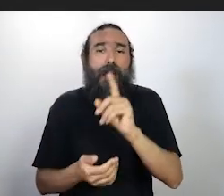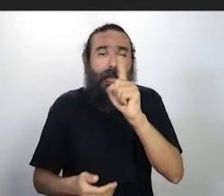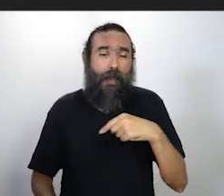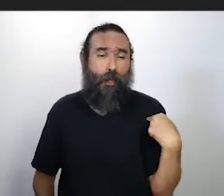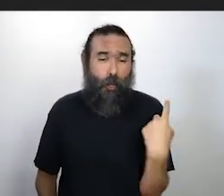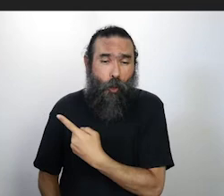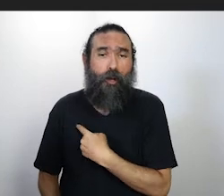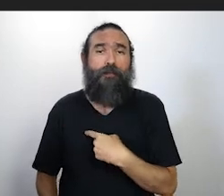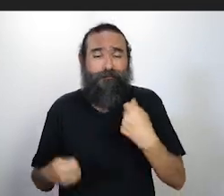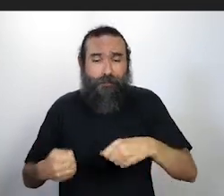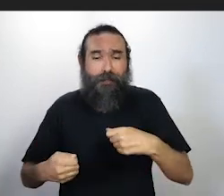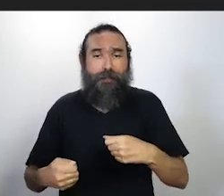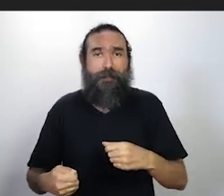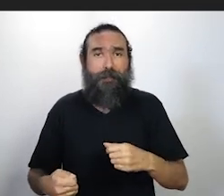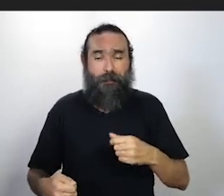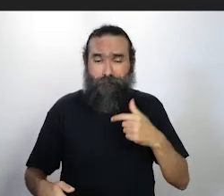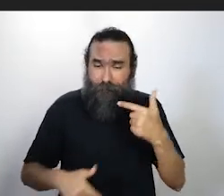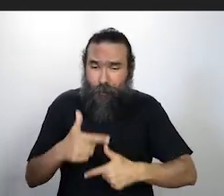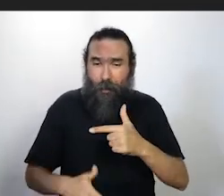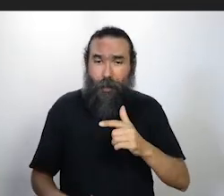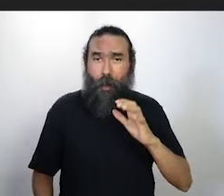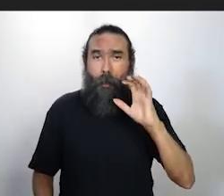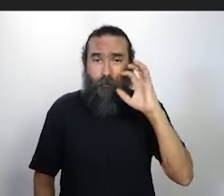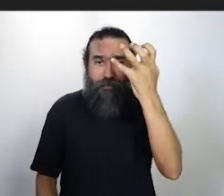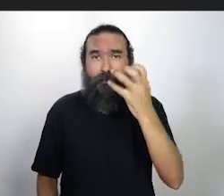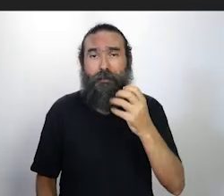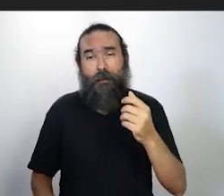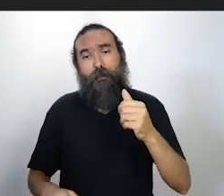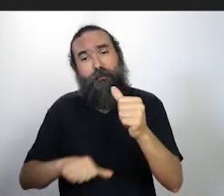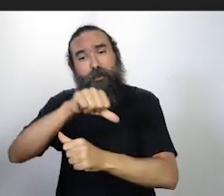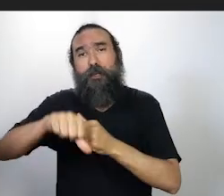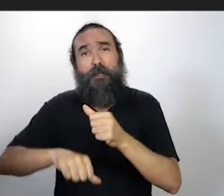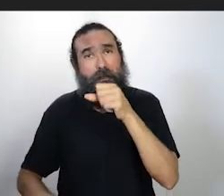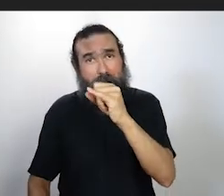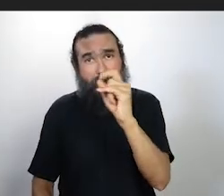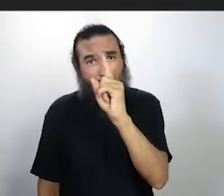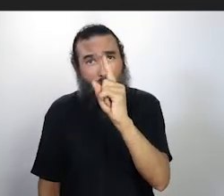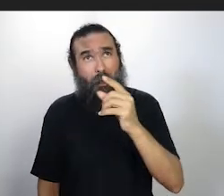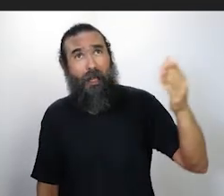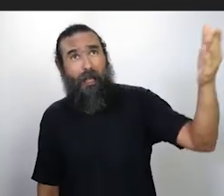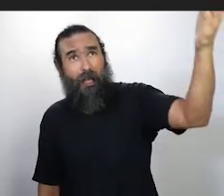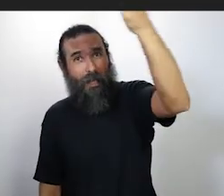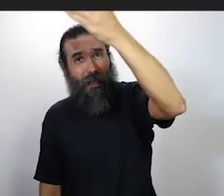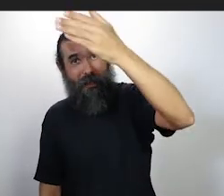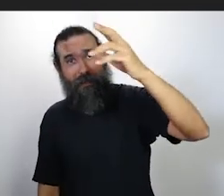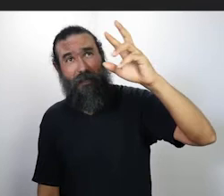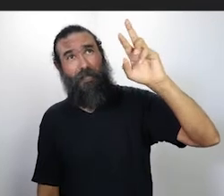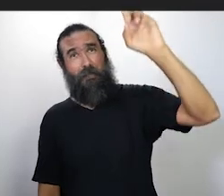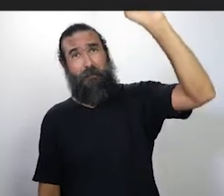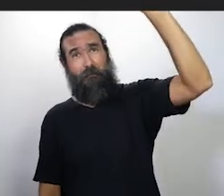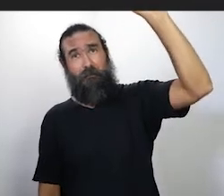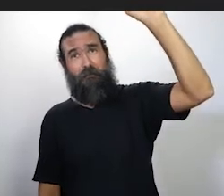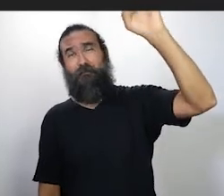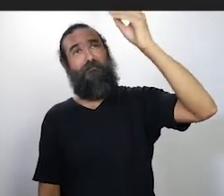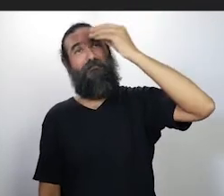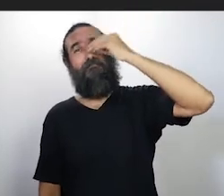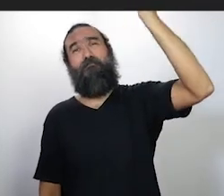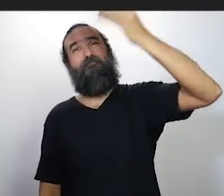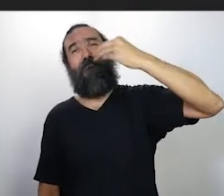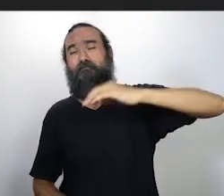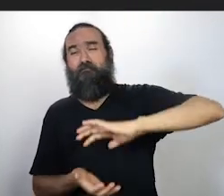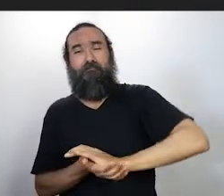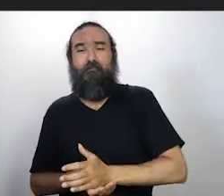forças conservadoras que estão no poder não vão permitir isso. Né? Então, esse é um espaço de disputa nosso, contínuo,